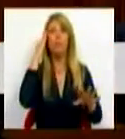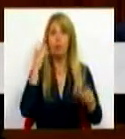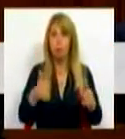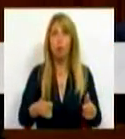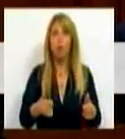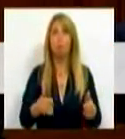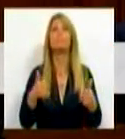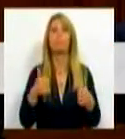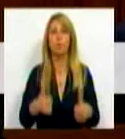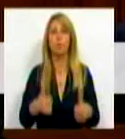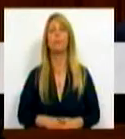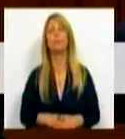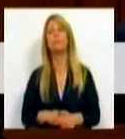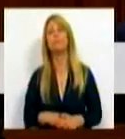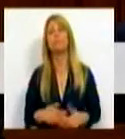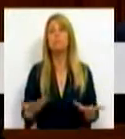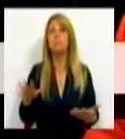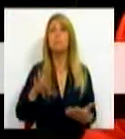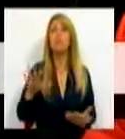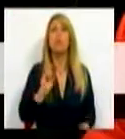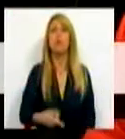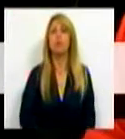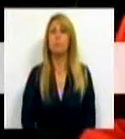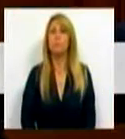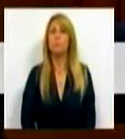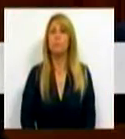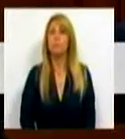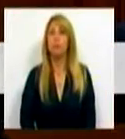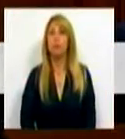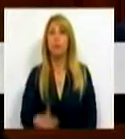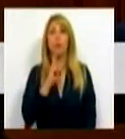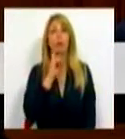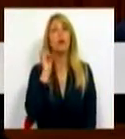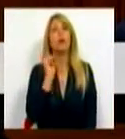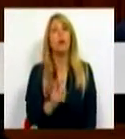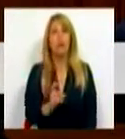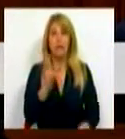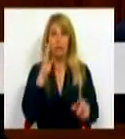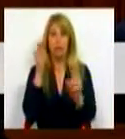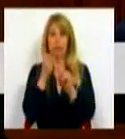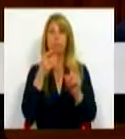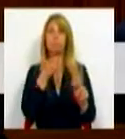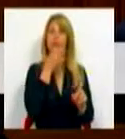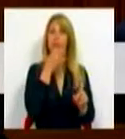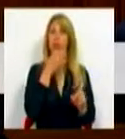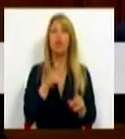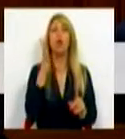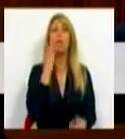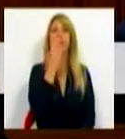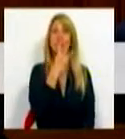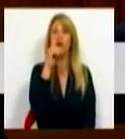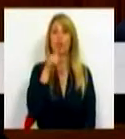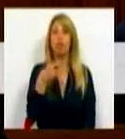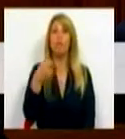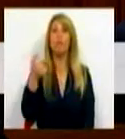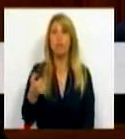Correto. Que situação era essa? O aviso em concreto que estamos a falar é o aviso 395, que